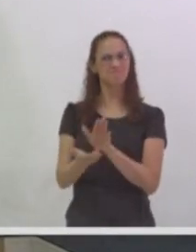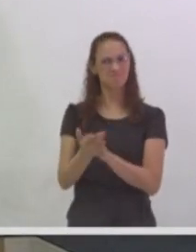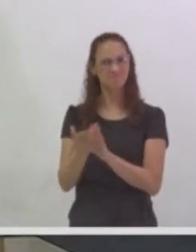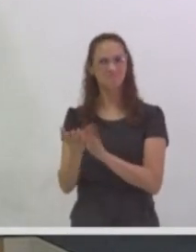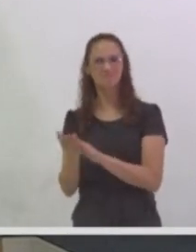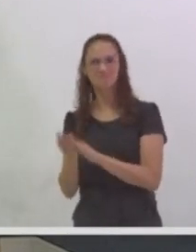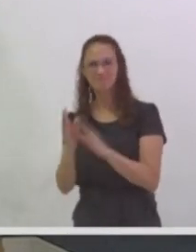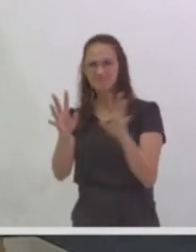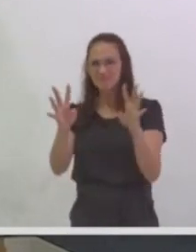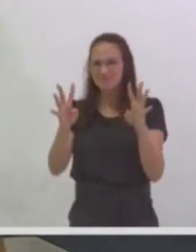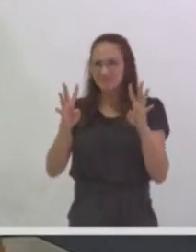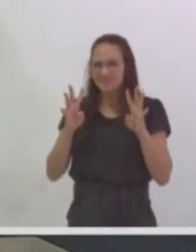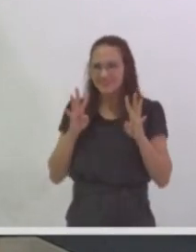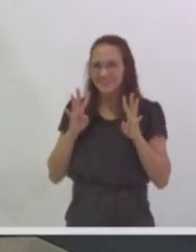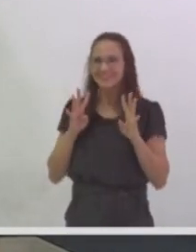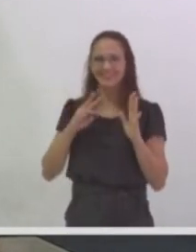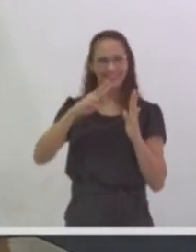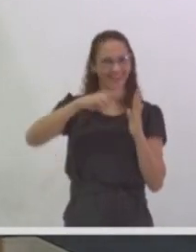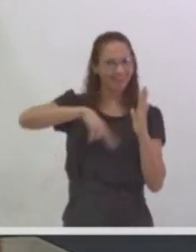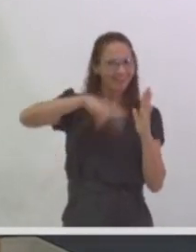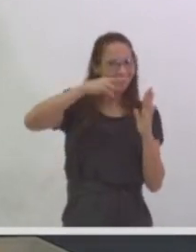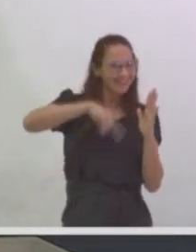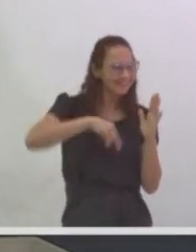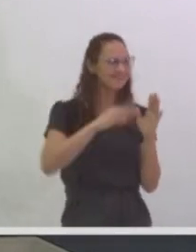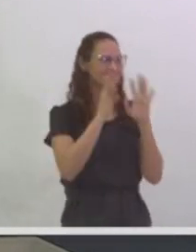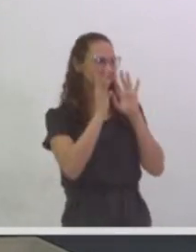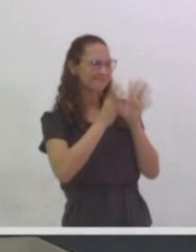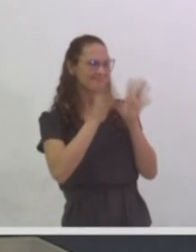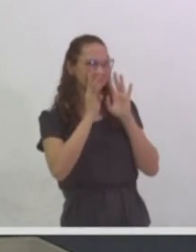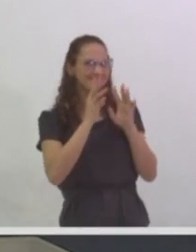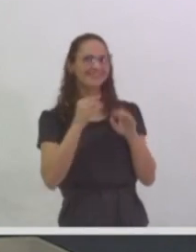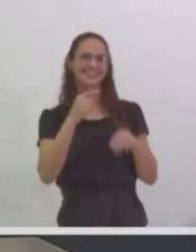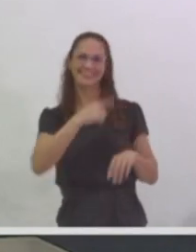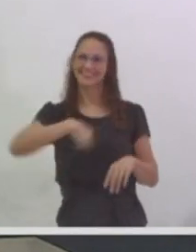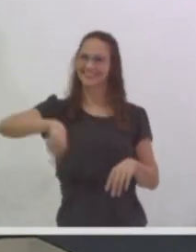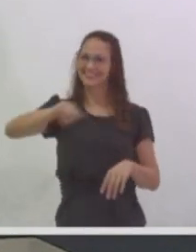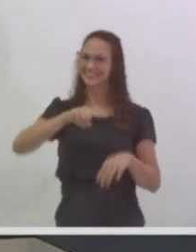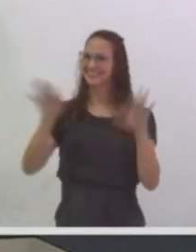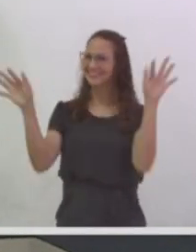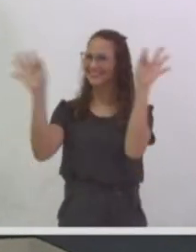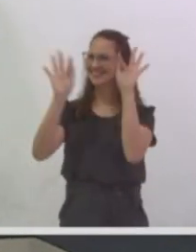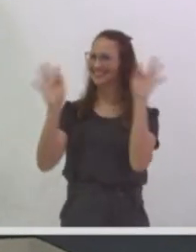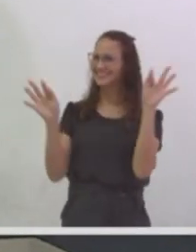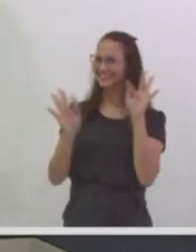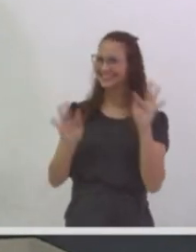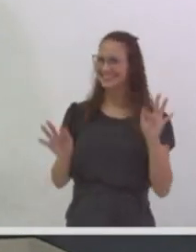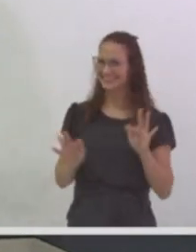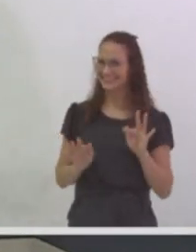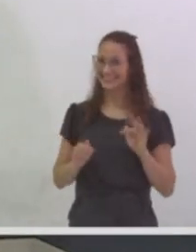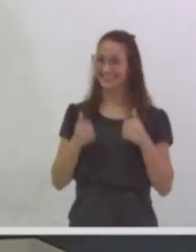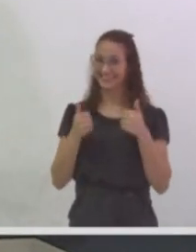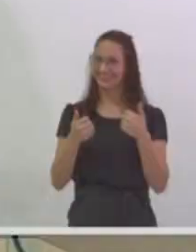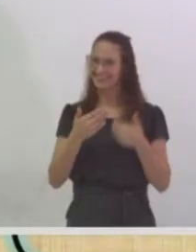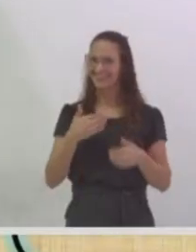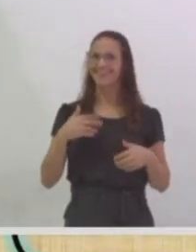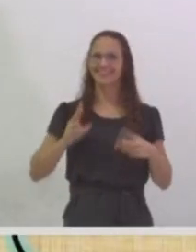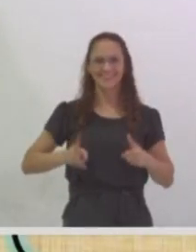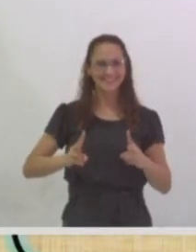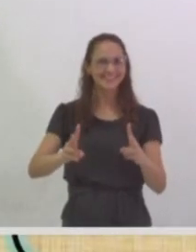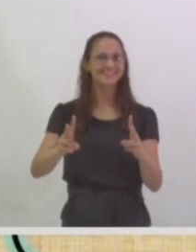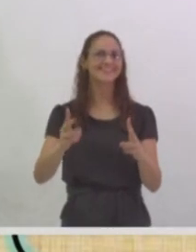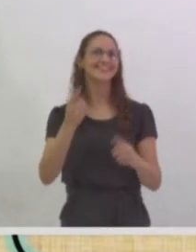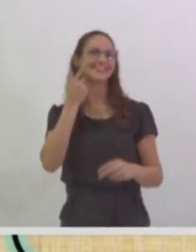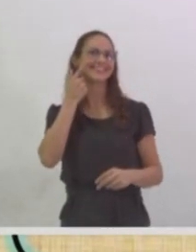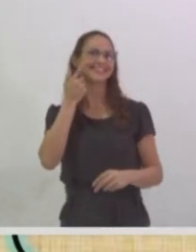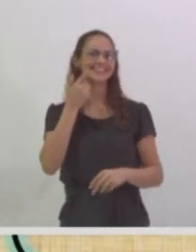nossa leitura e isso nos deixa muito feliz. Então, continuando aqui com a nossa interpretação. Vai para a tela. Se